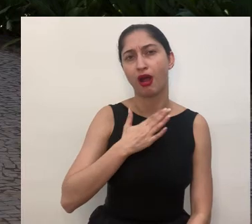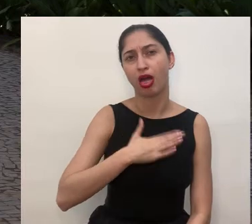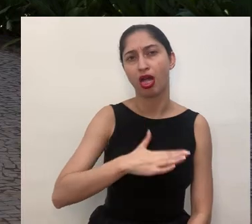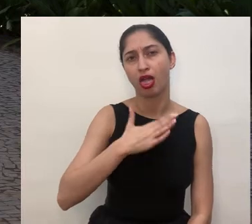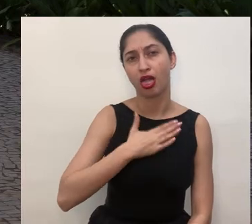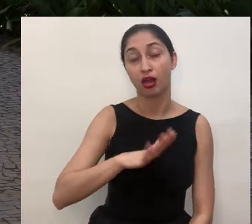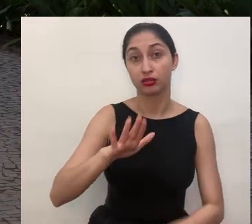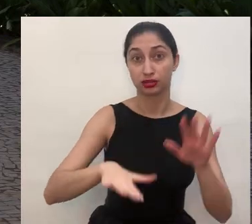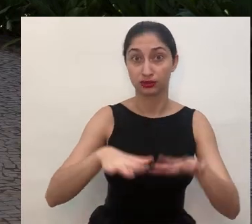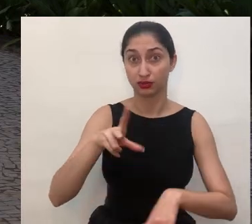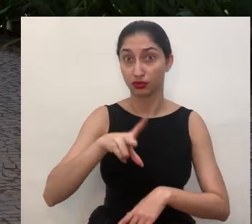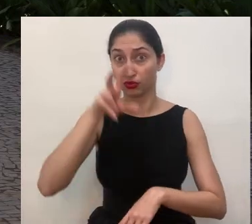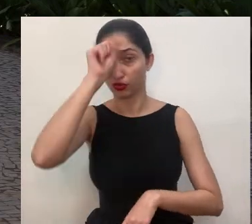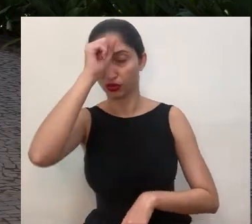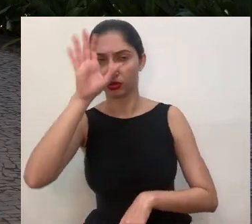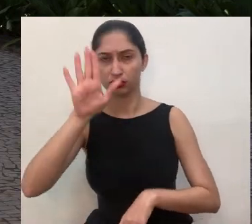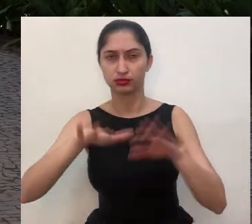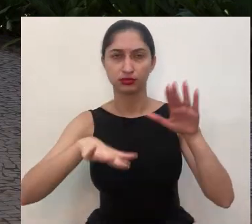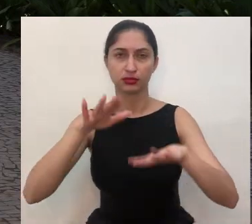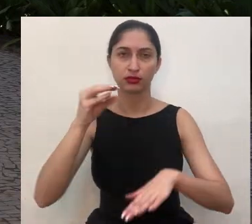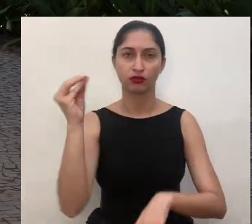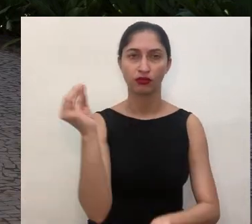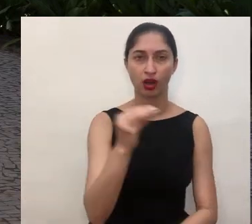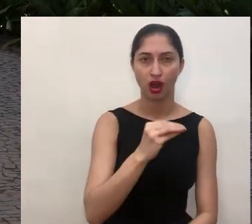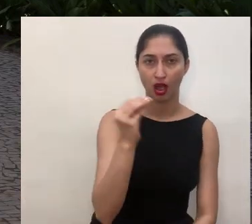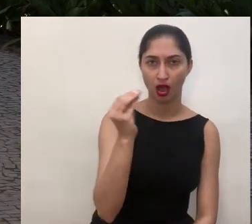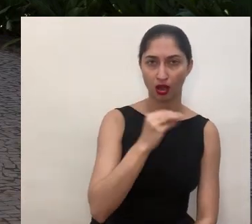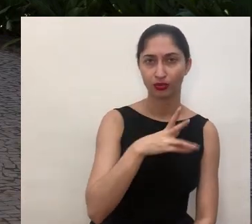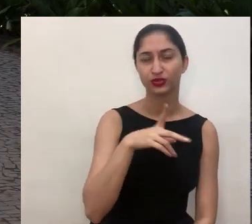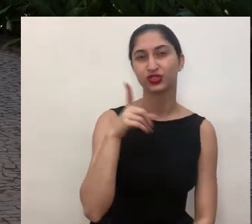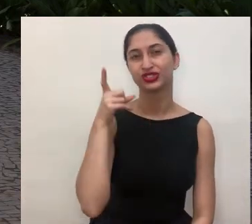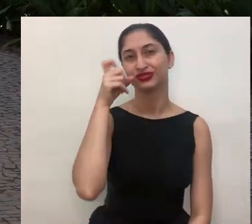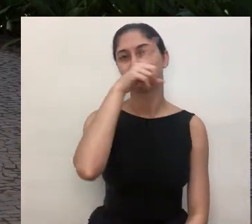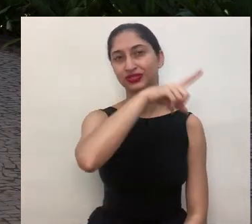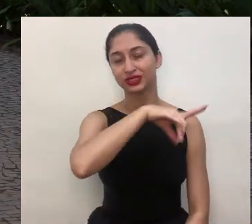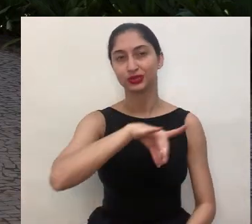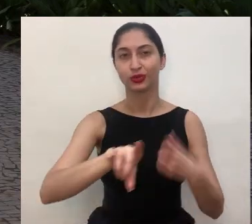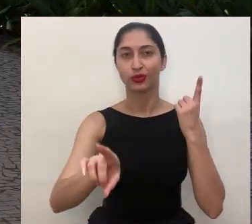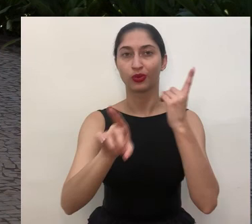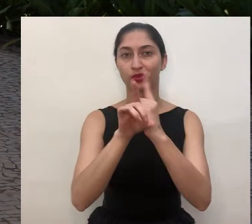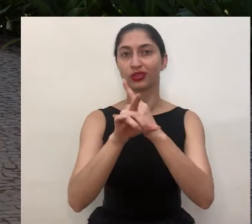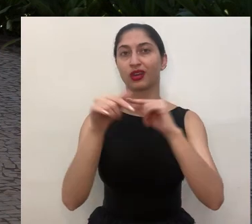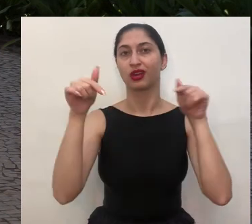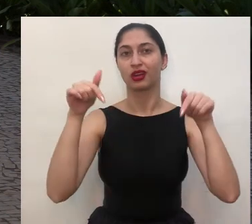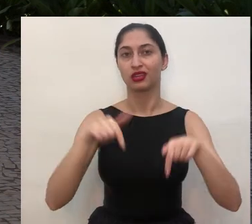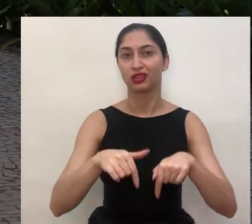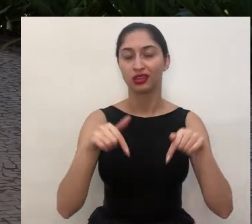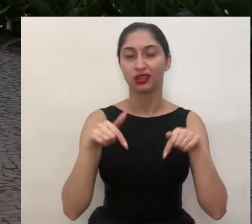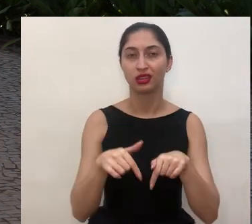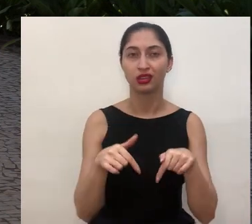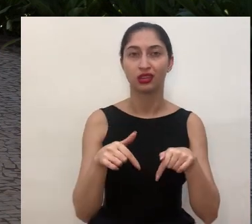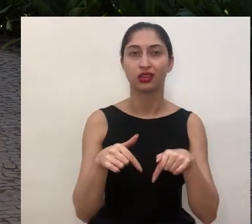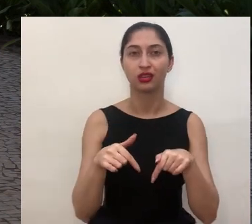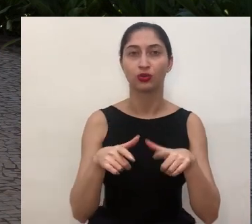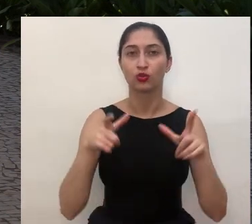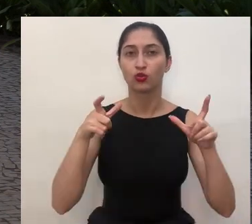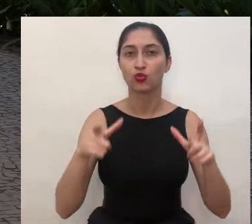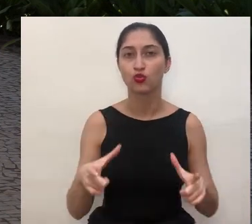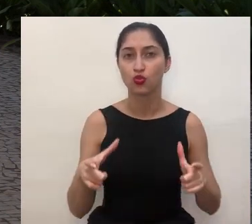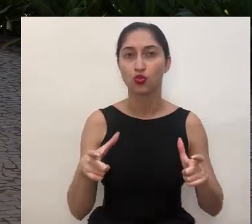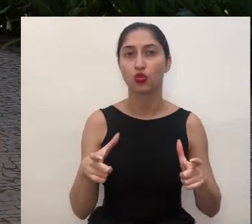vezes é mais fraquinho. E é difícil achar na cidade um lugar que